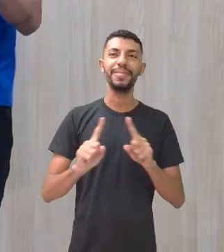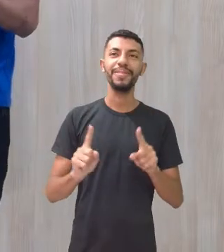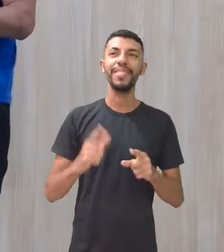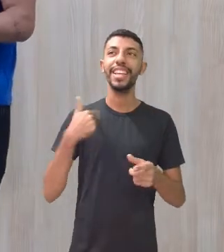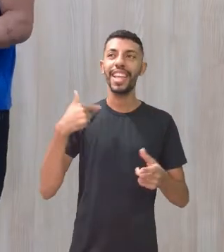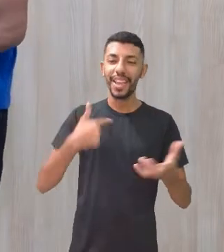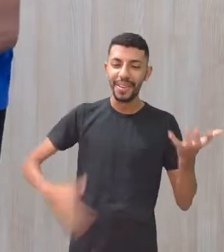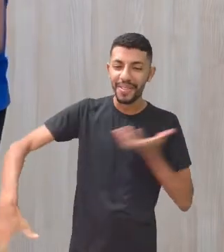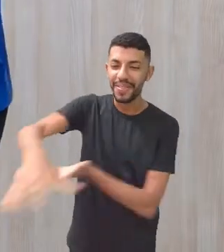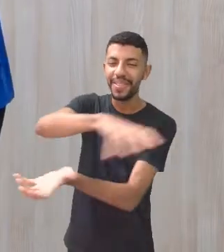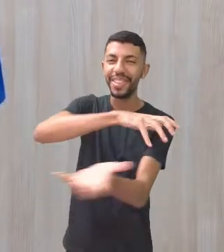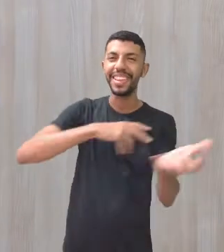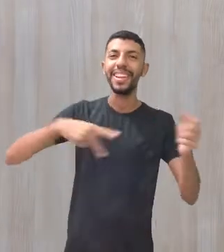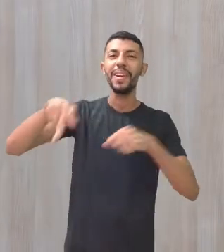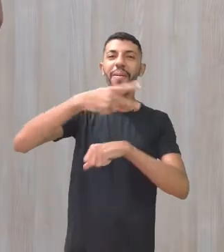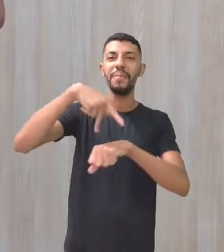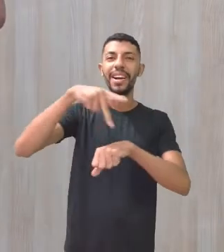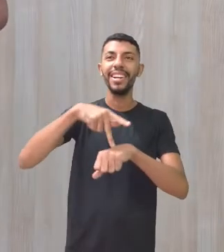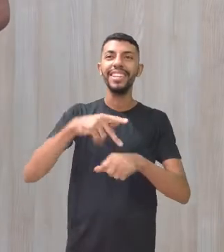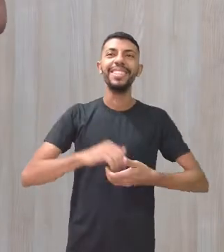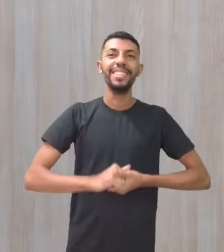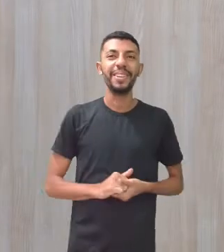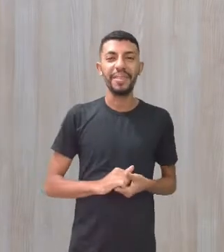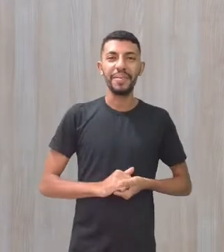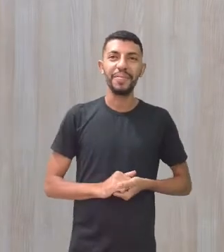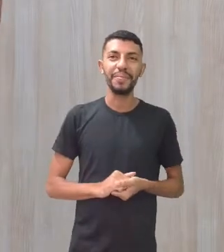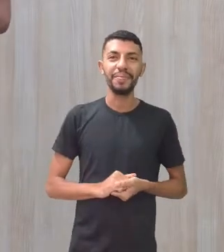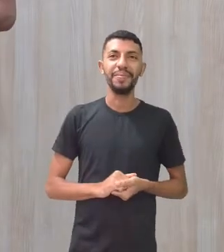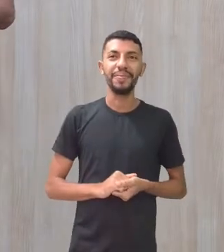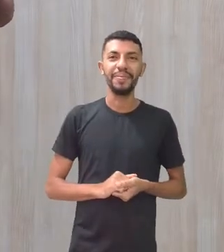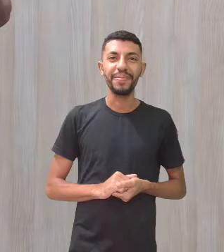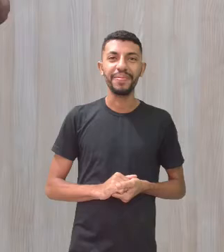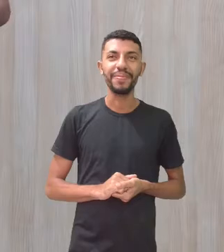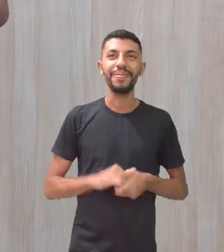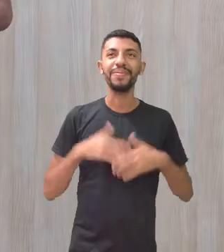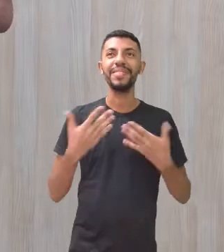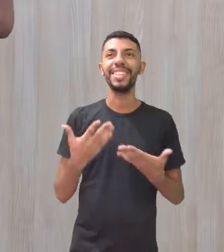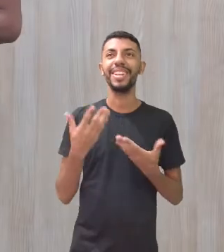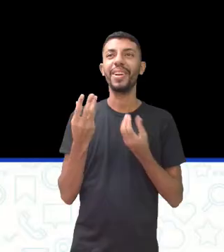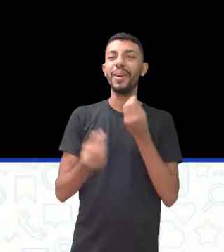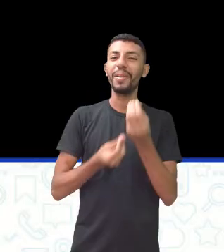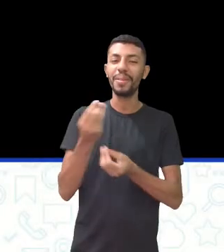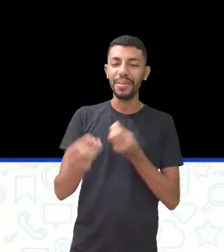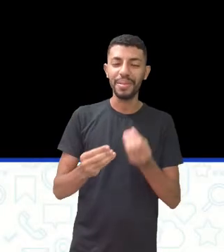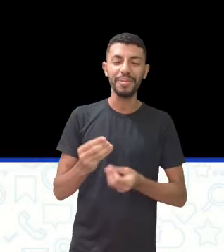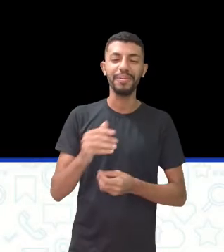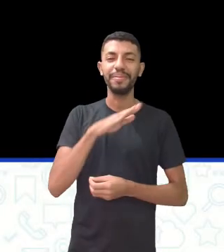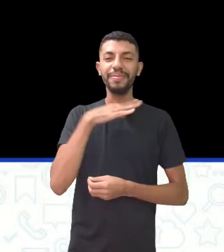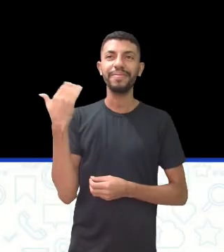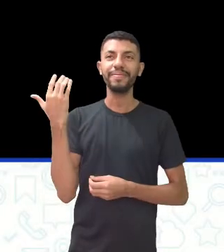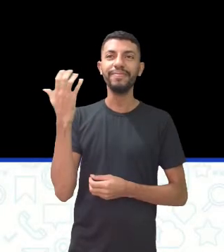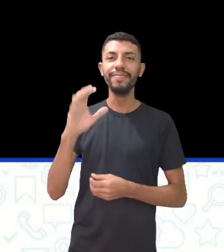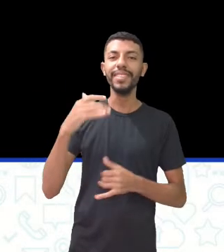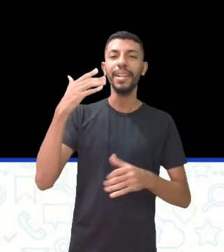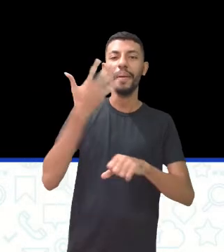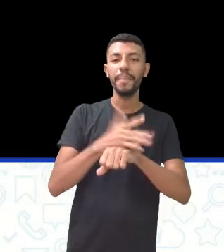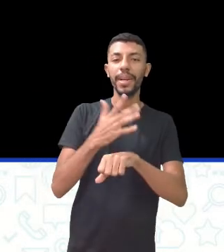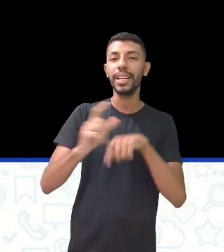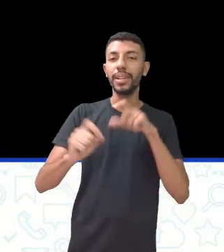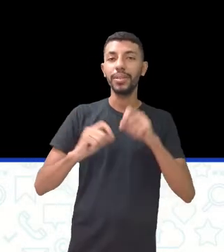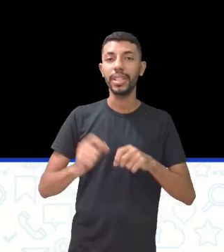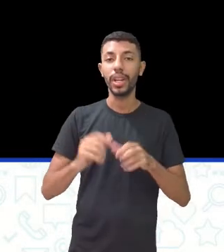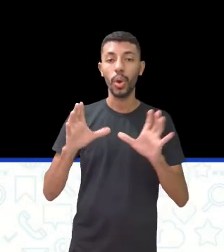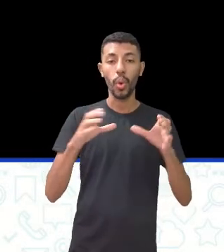revolução nesse país. Ó, como é, né? O queimado é praticado por 2 times,